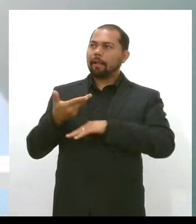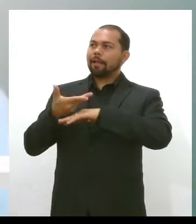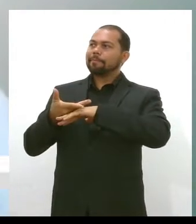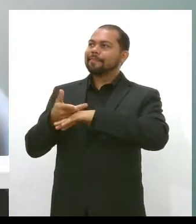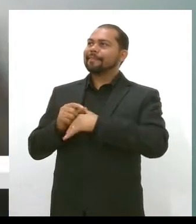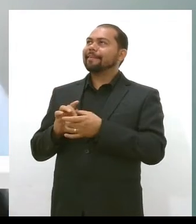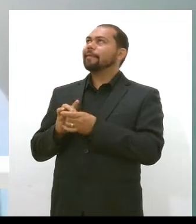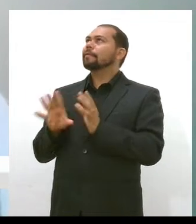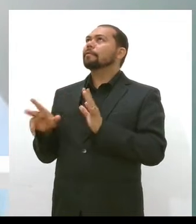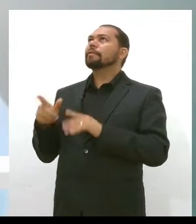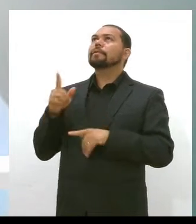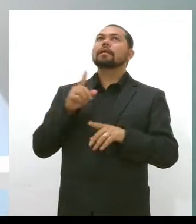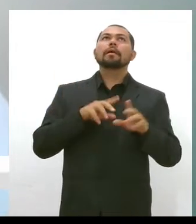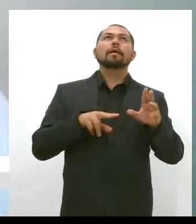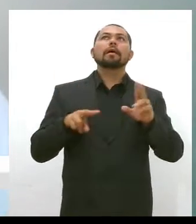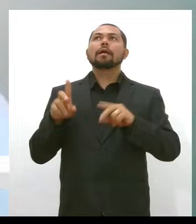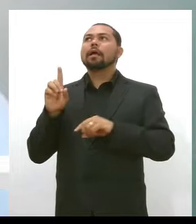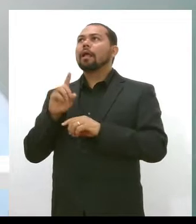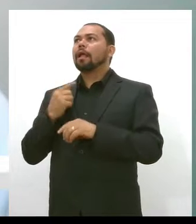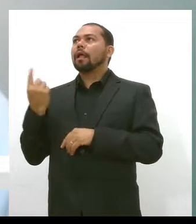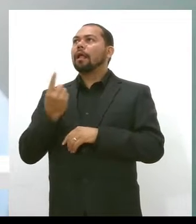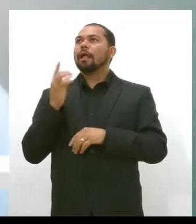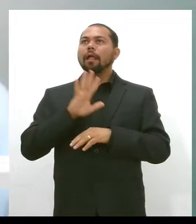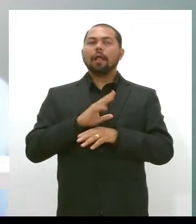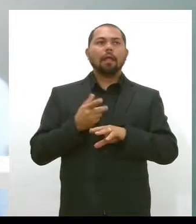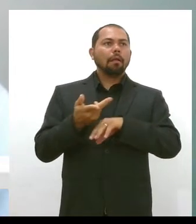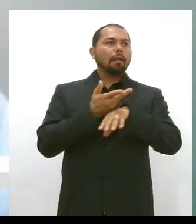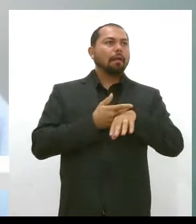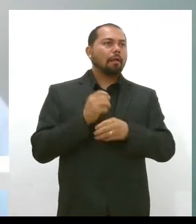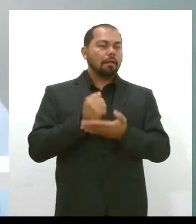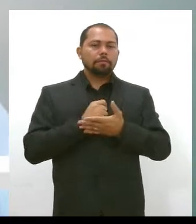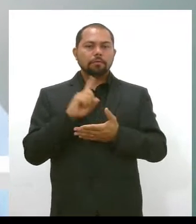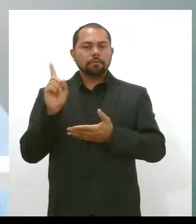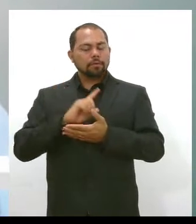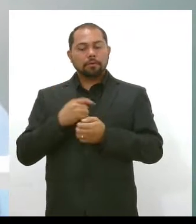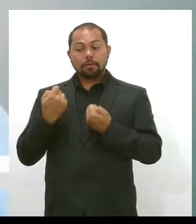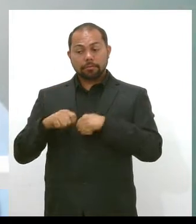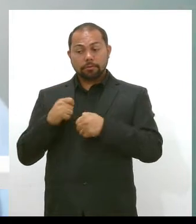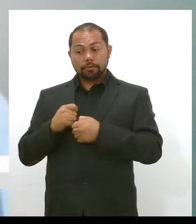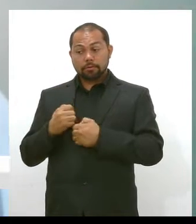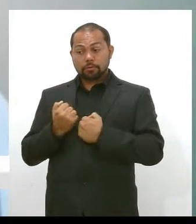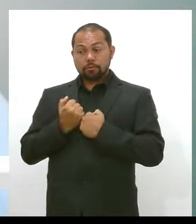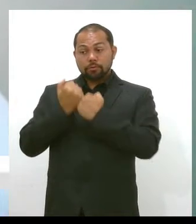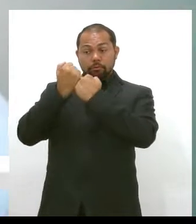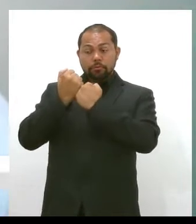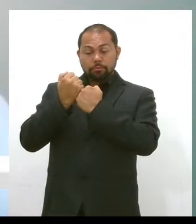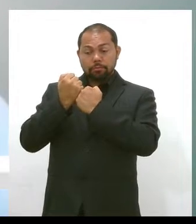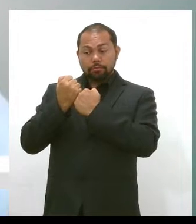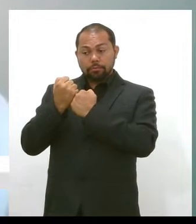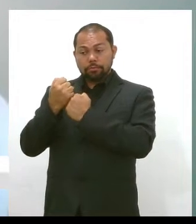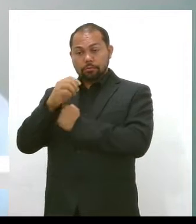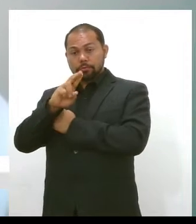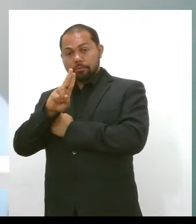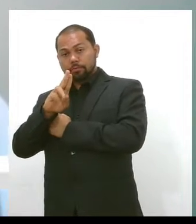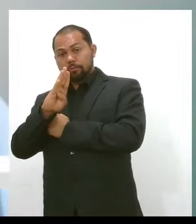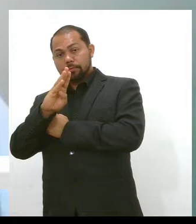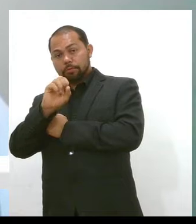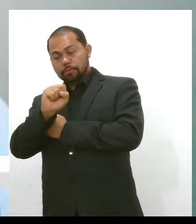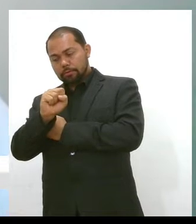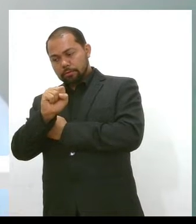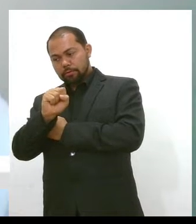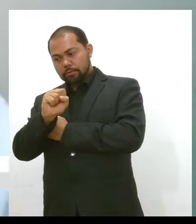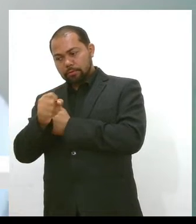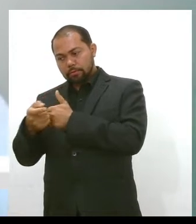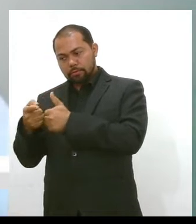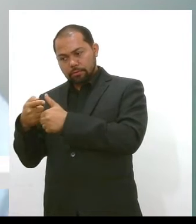sozinha, né, procurando ajuda. Ela precisa do apoio da atenção primária. Então, a própria atenção